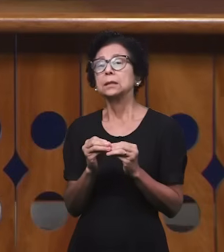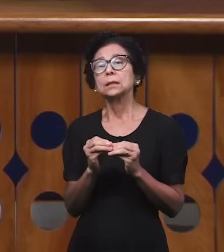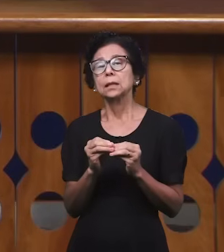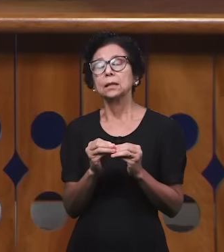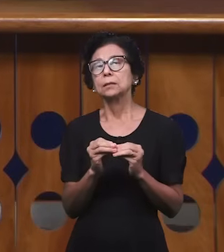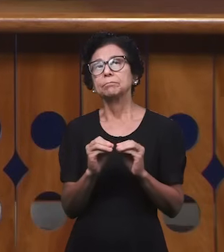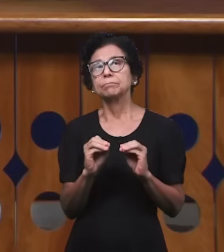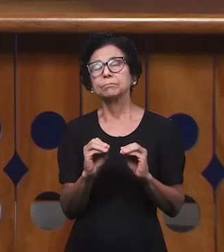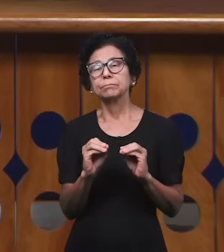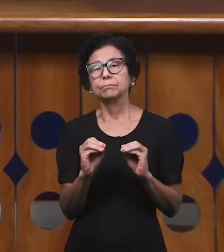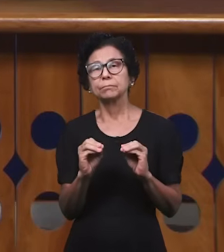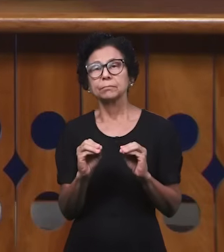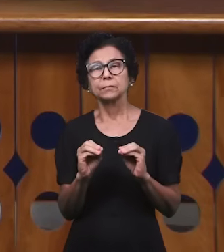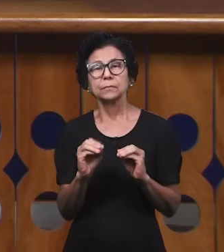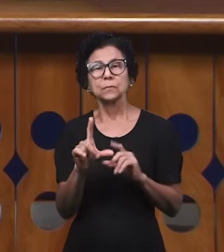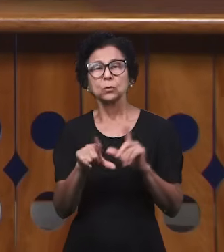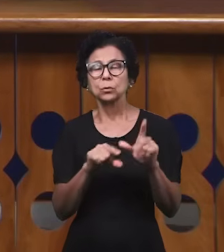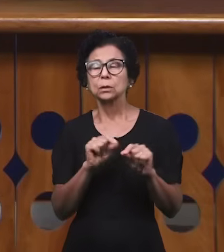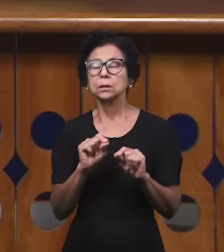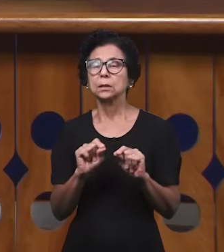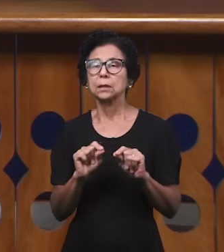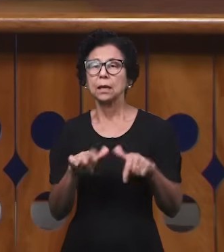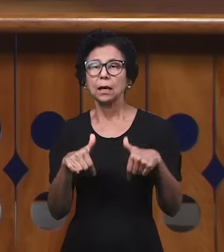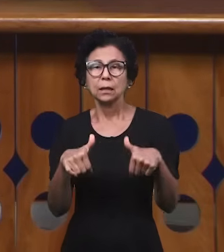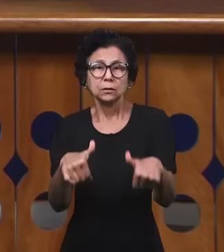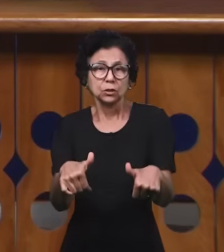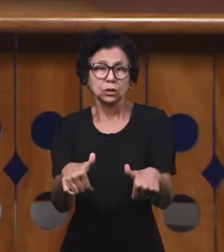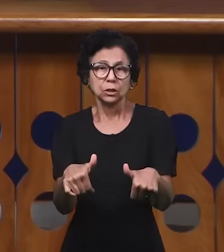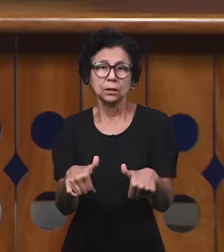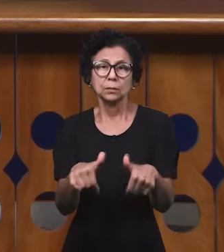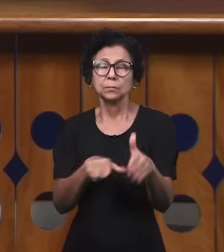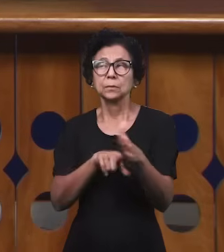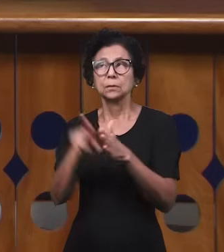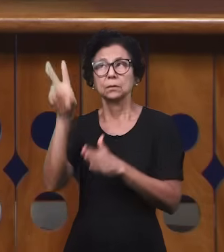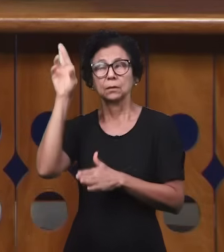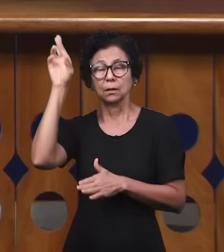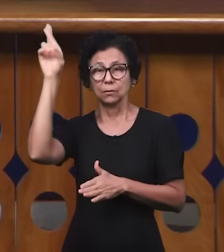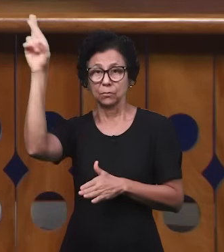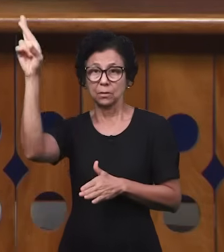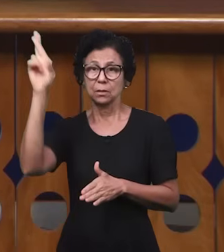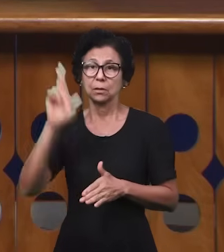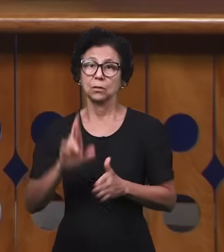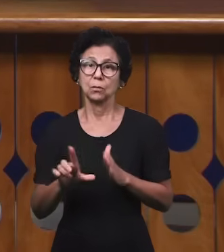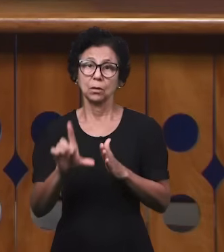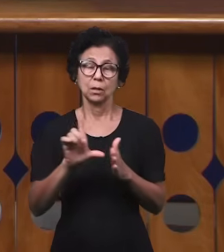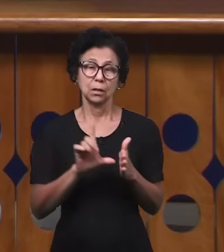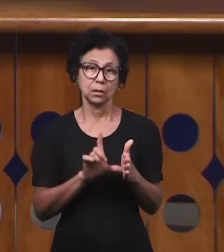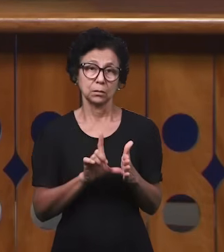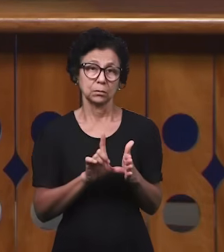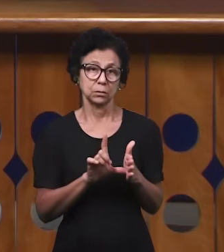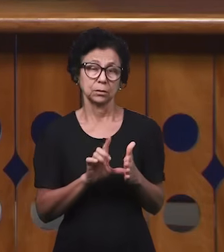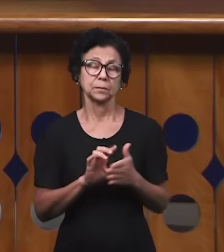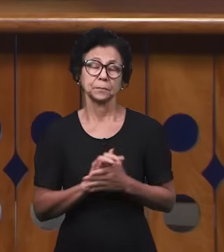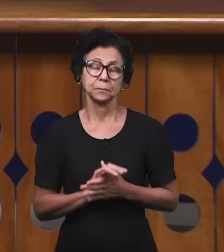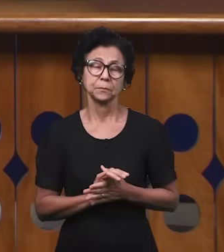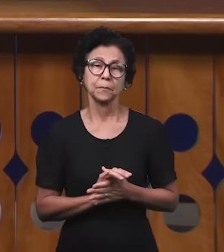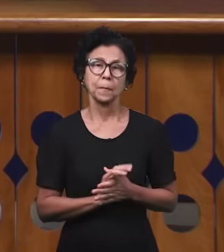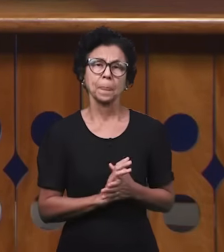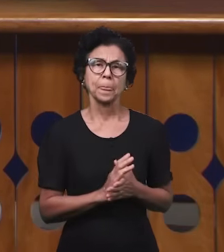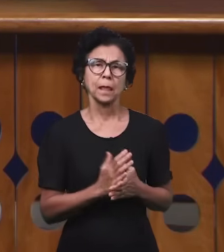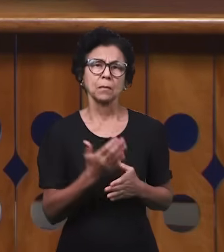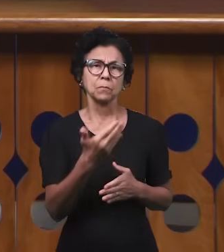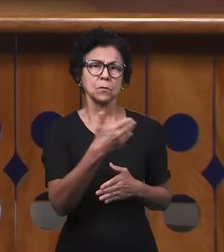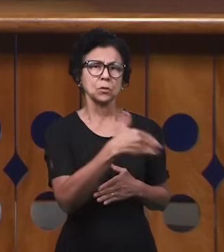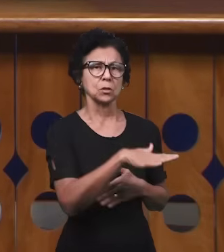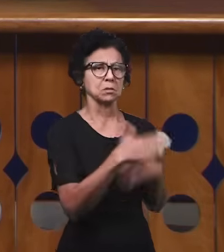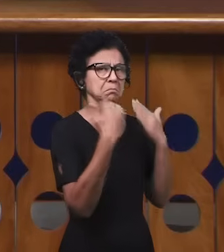selecionados para o serviço na corte da Babilônia. Todos eram de bons aspectos,